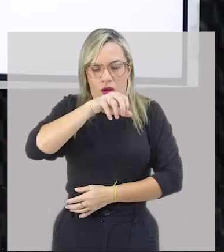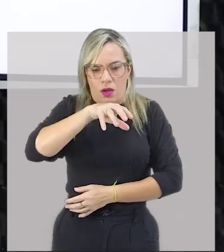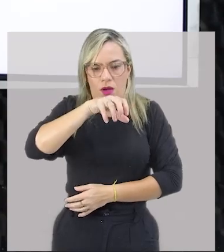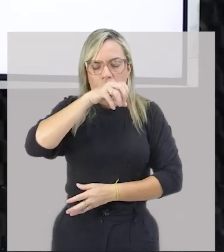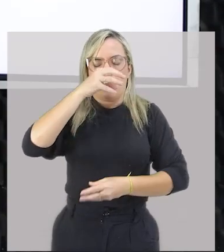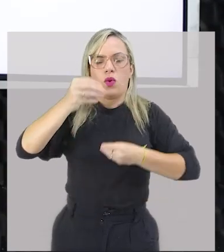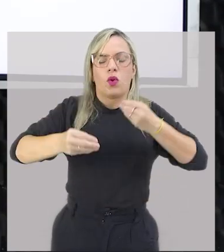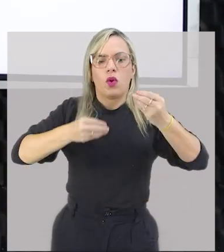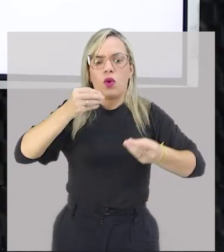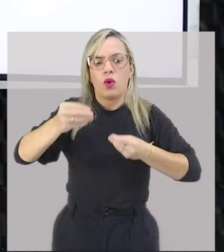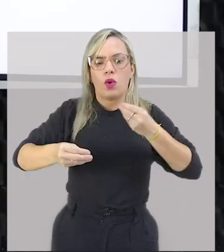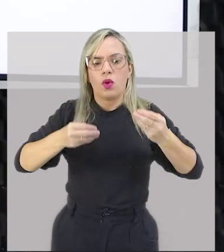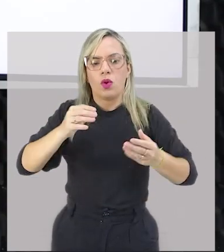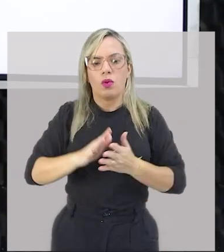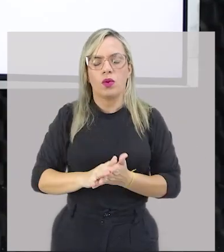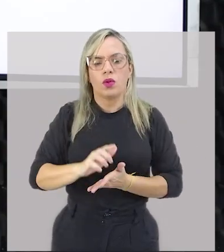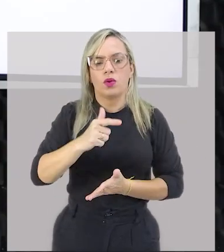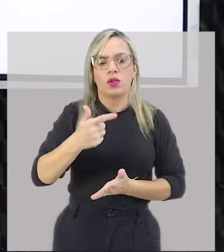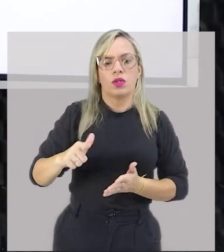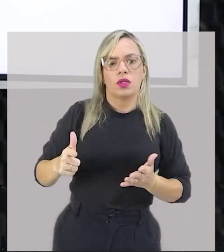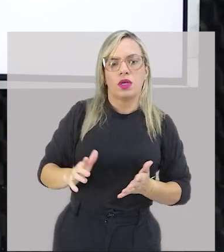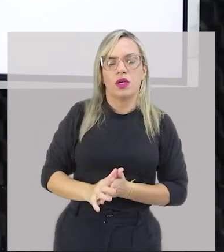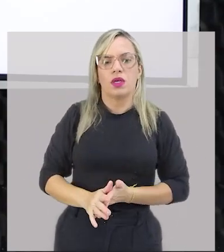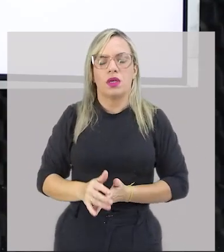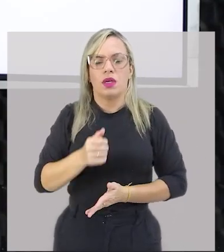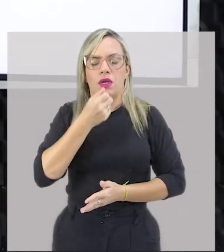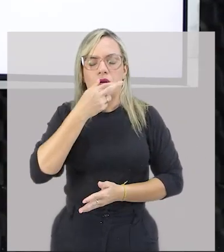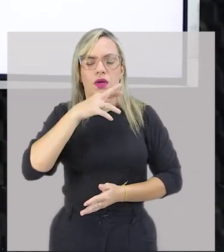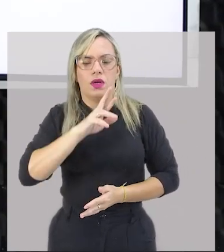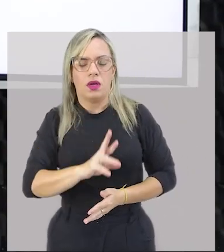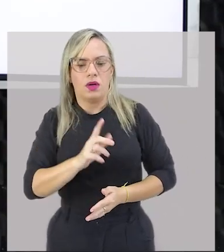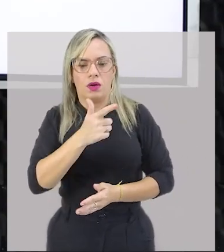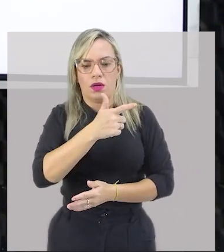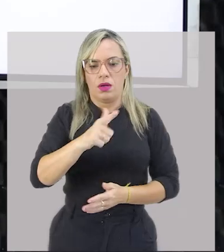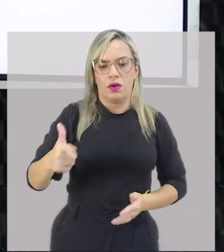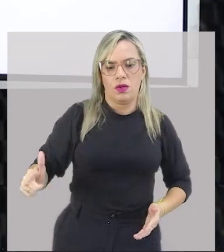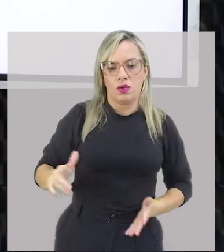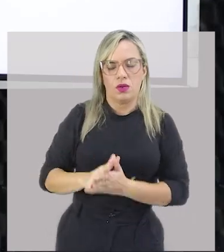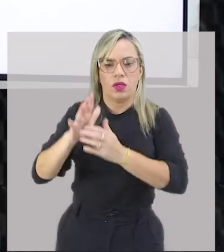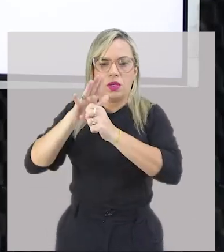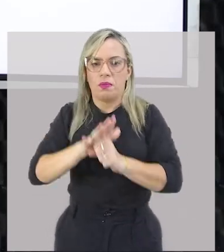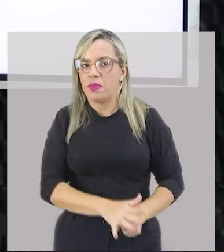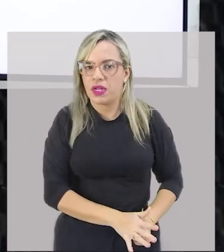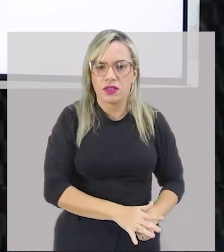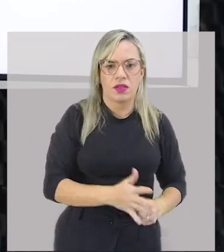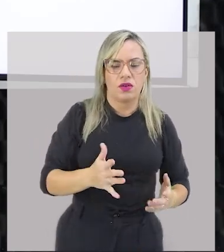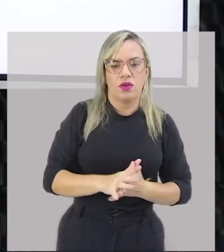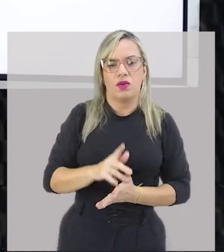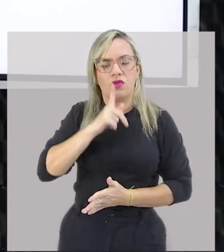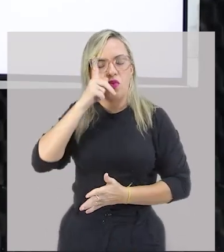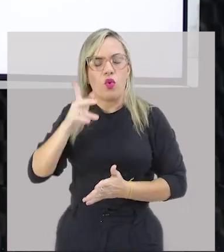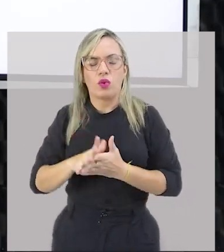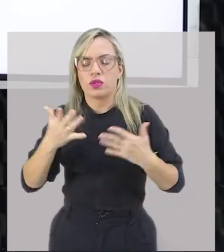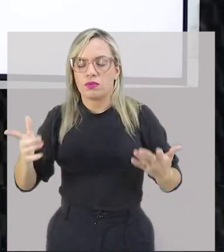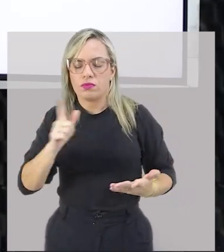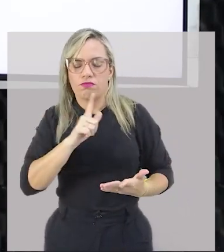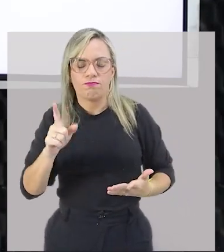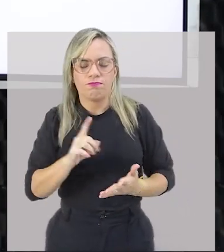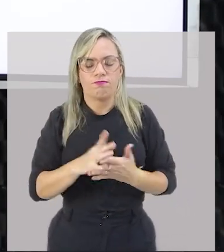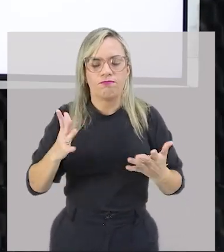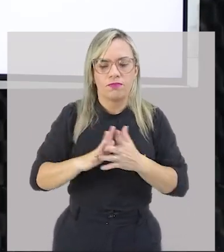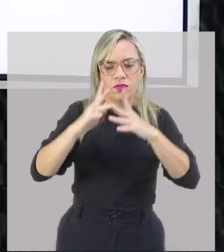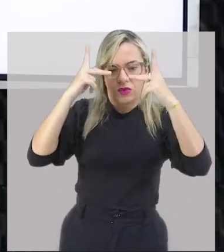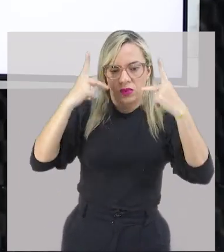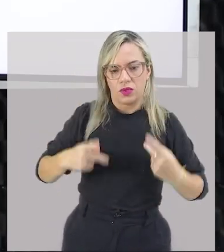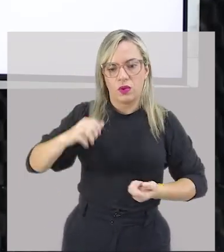na Lua não tem atmosfera, não tem ar, lá não tem pressão atmosférica, que os seres humanos